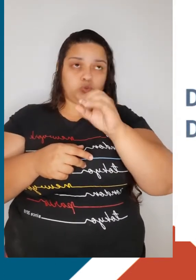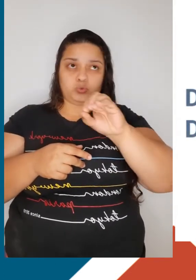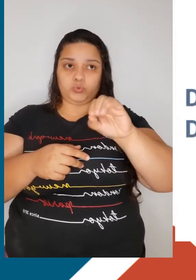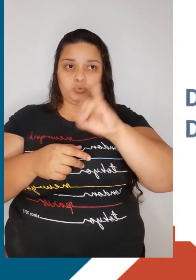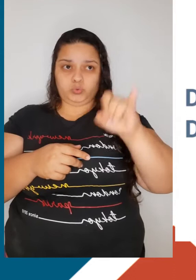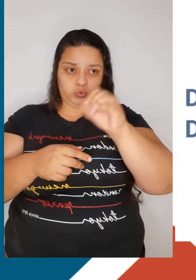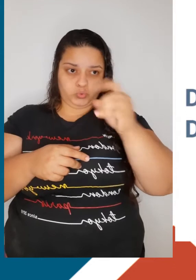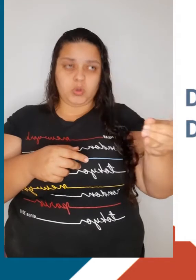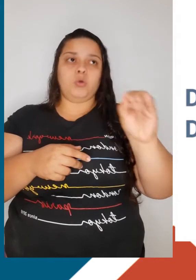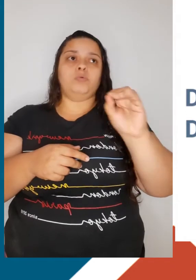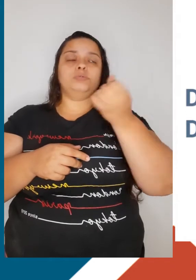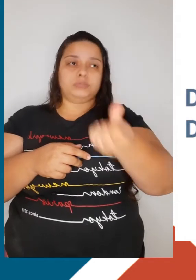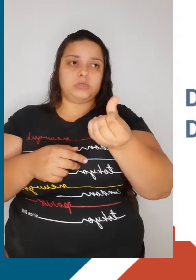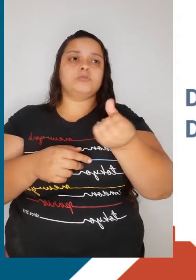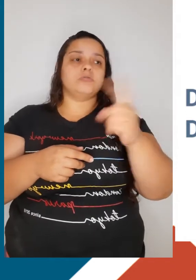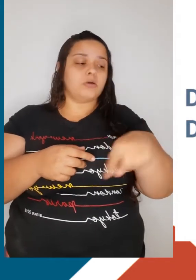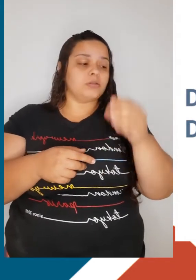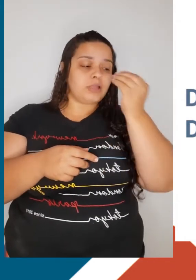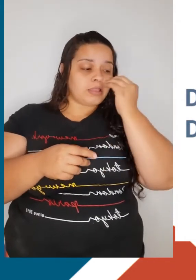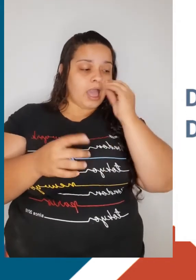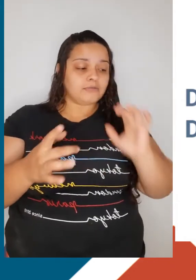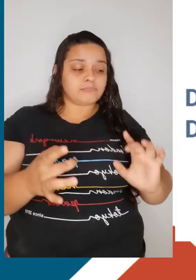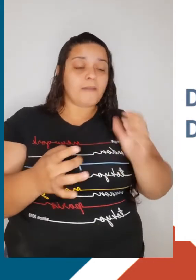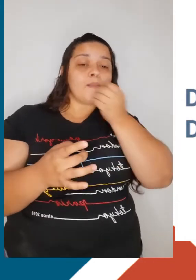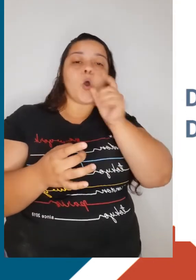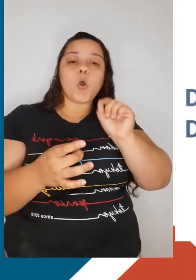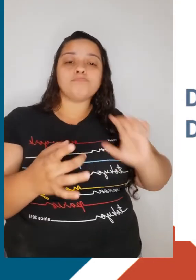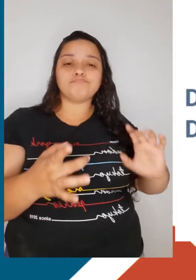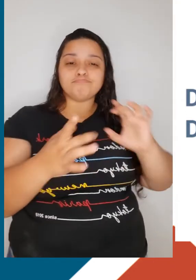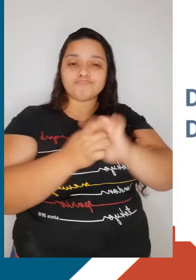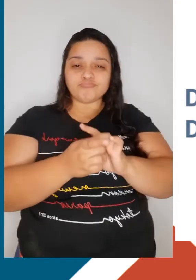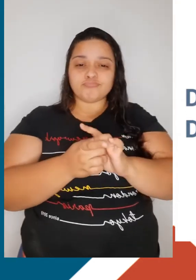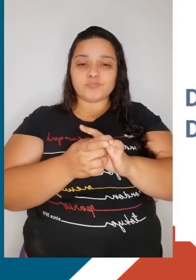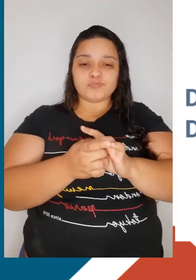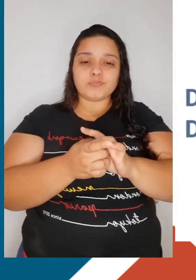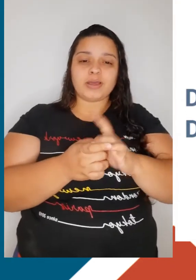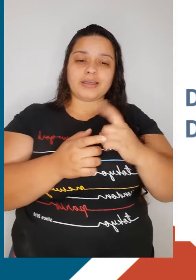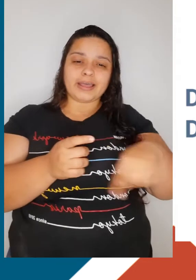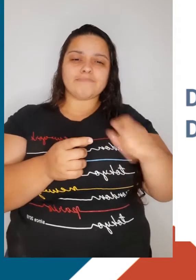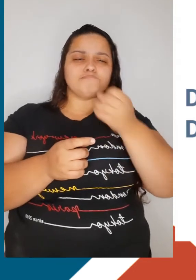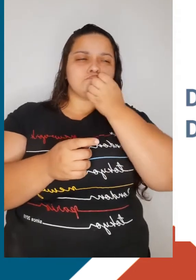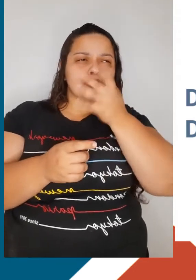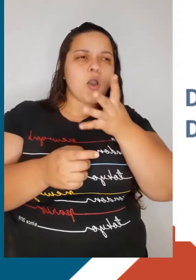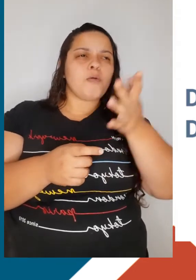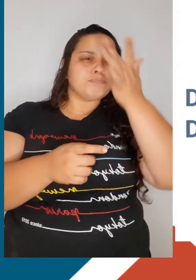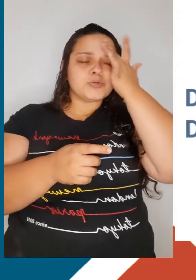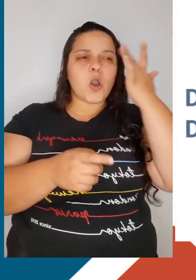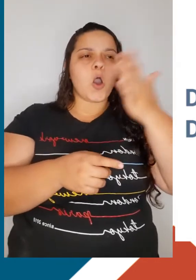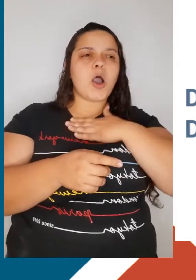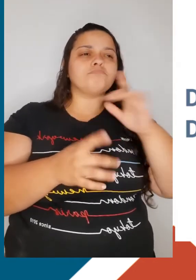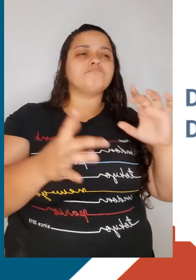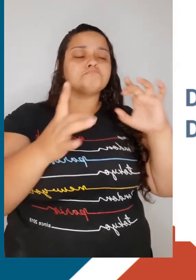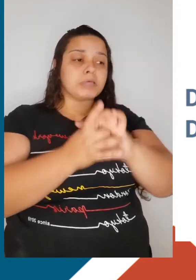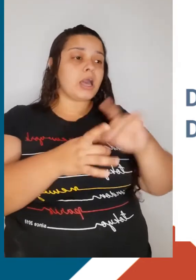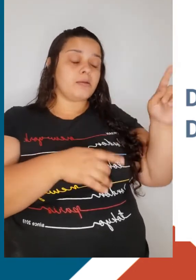Estados do Brasil de colônia para se tornar Reino Unido a Portugal e Algarves. Uma decisão aí política e simbólica que agradou em muito